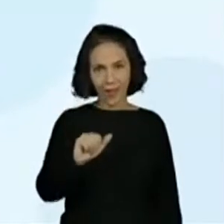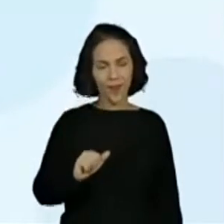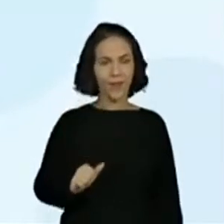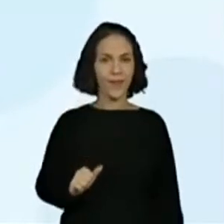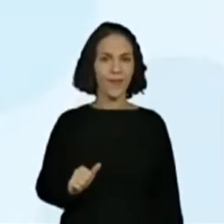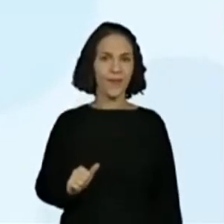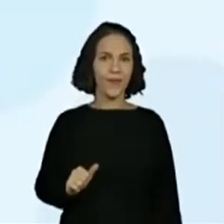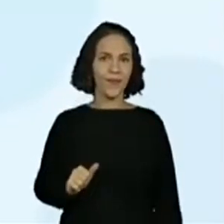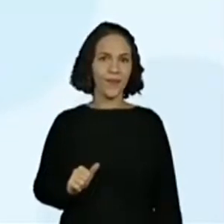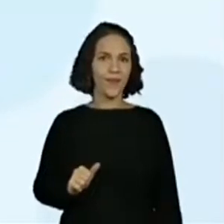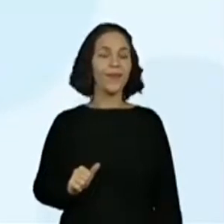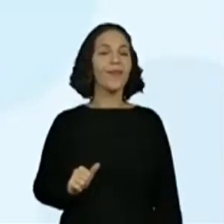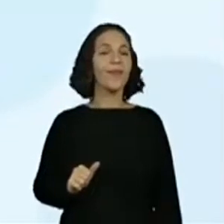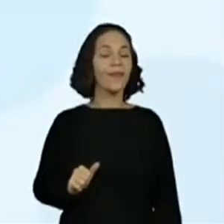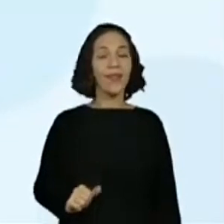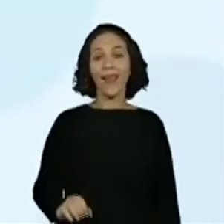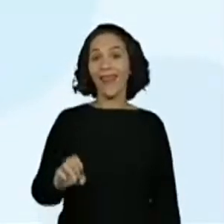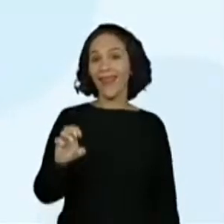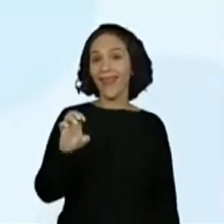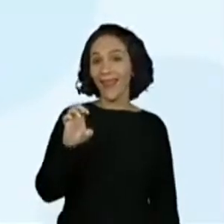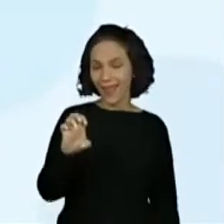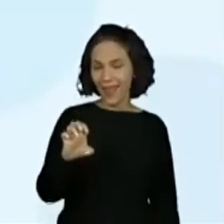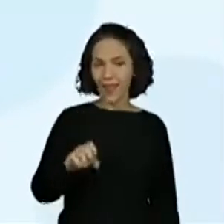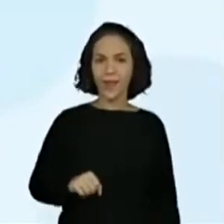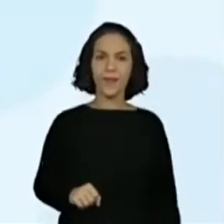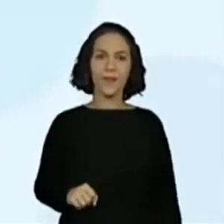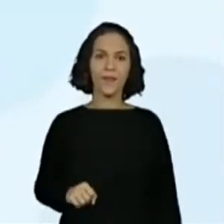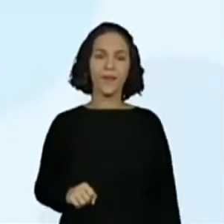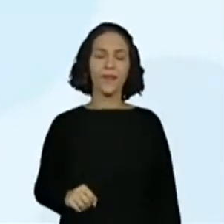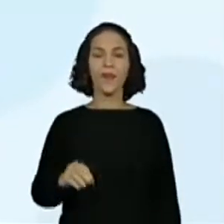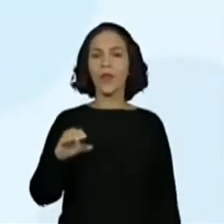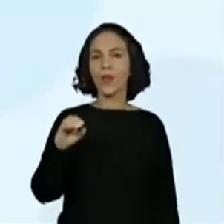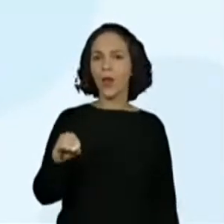Até o T é tudo igual.